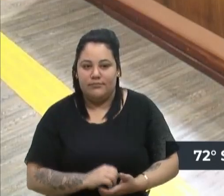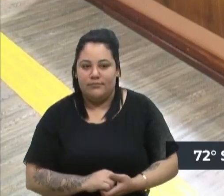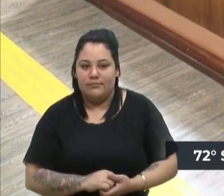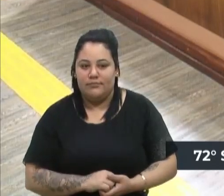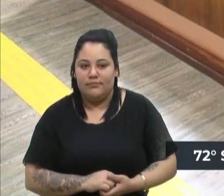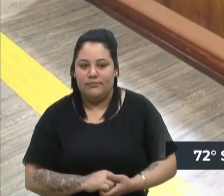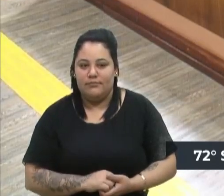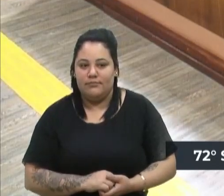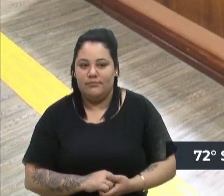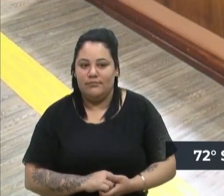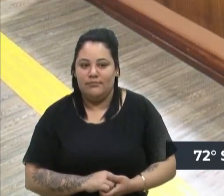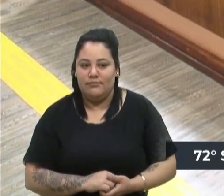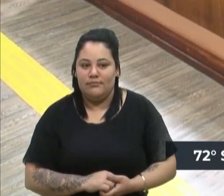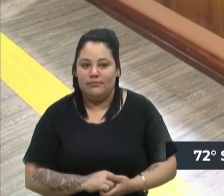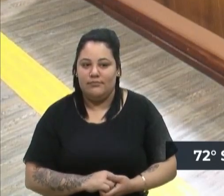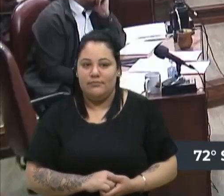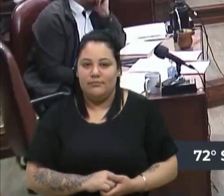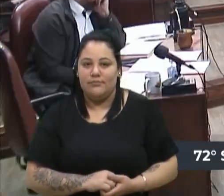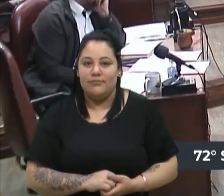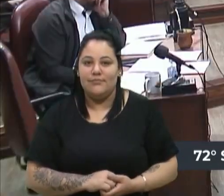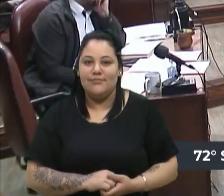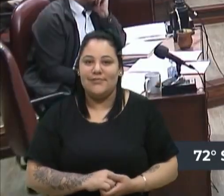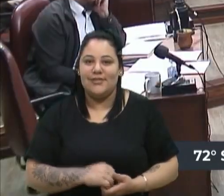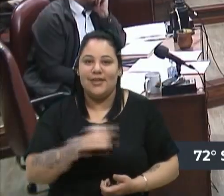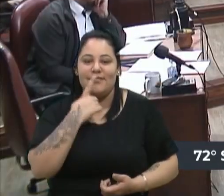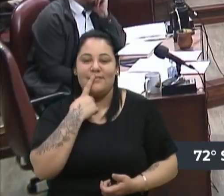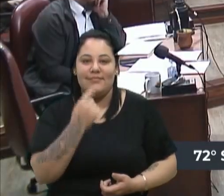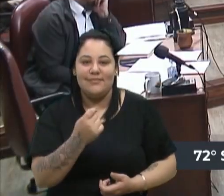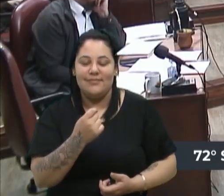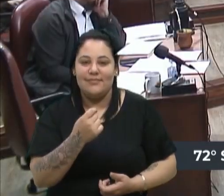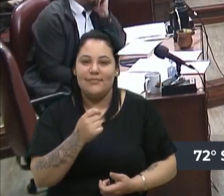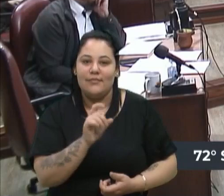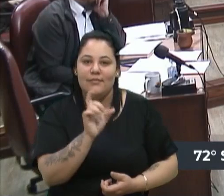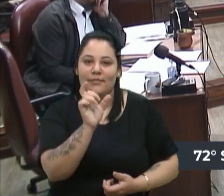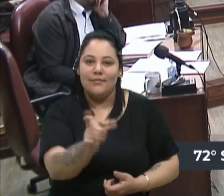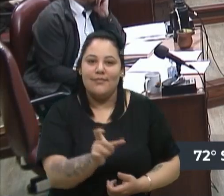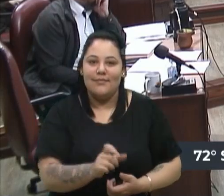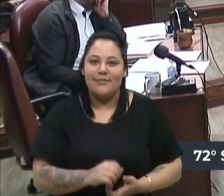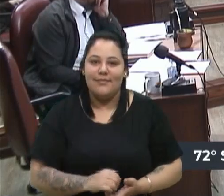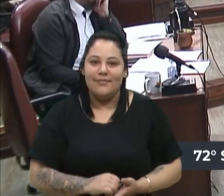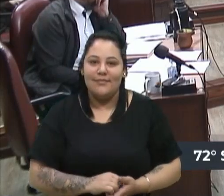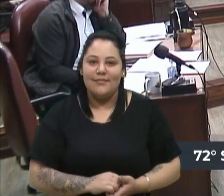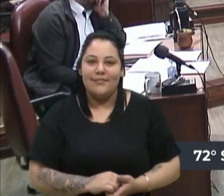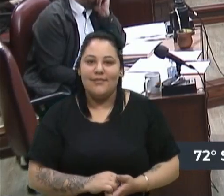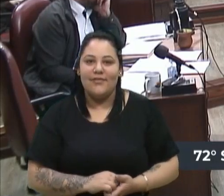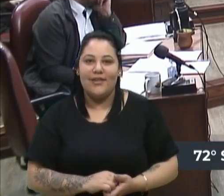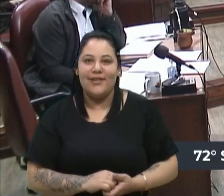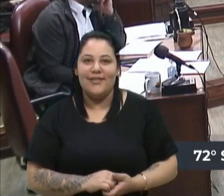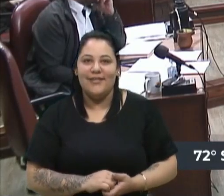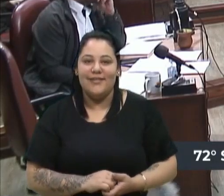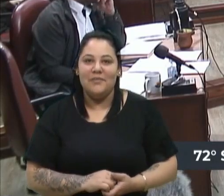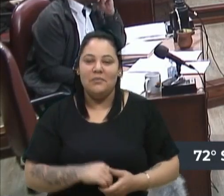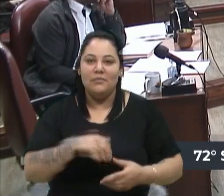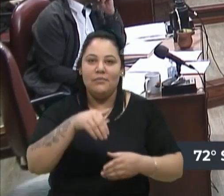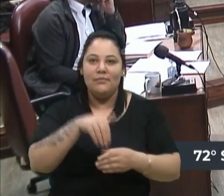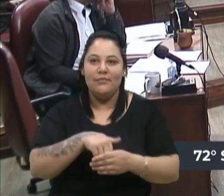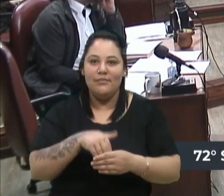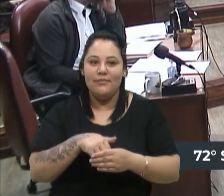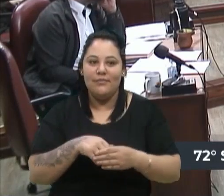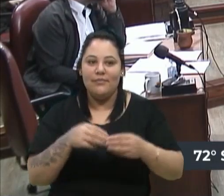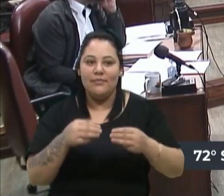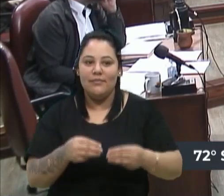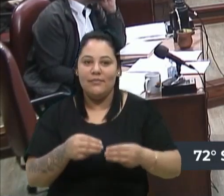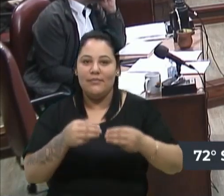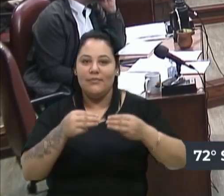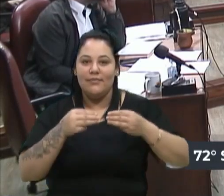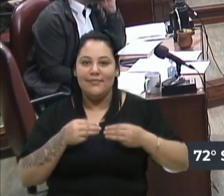Obrigado. Rose Frigieri, com a palavra. Vereador Felipe, eu acredito que nós vamos votar emenda por emenda, porque não é